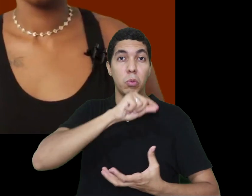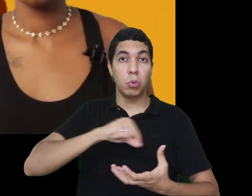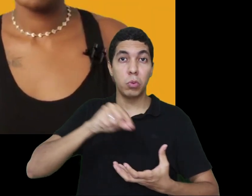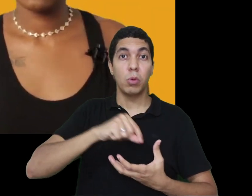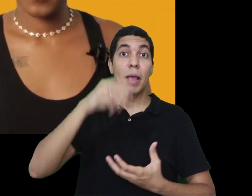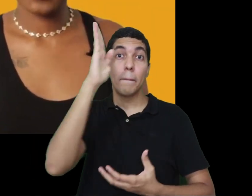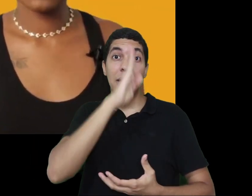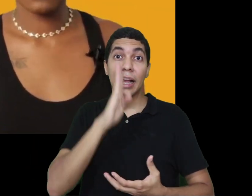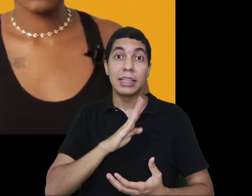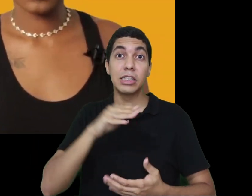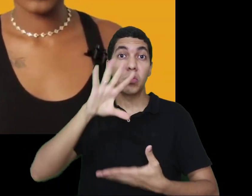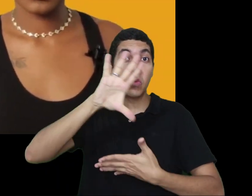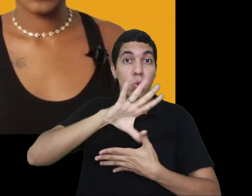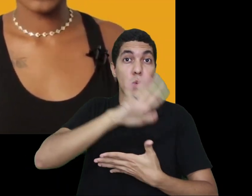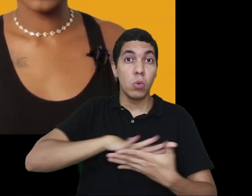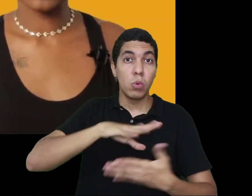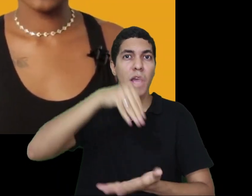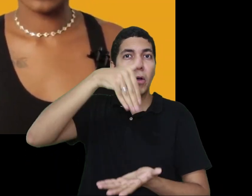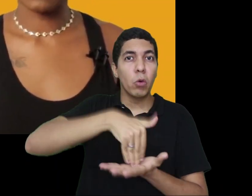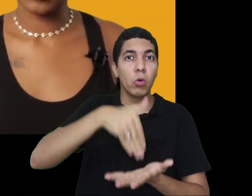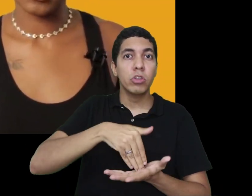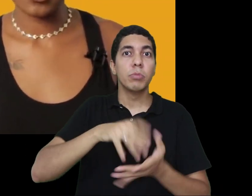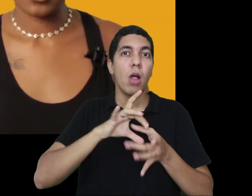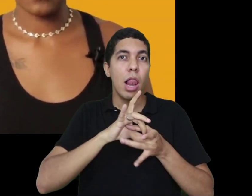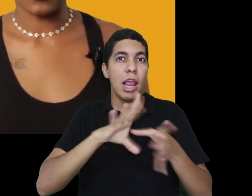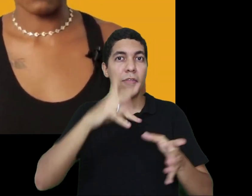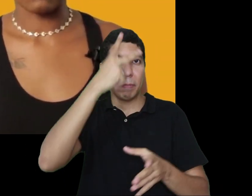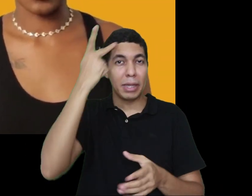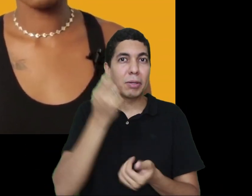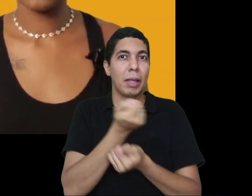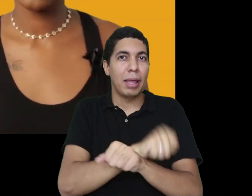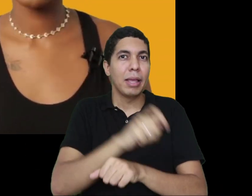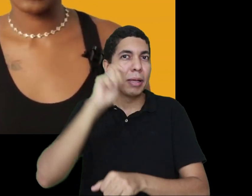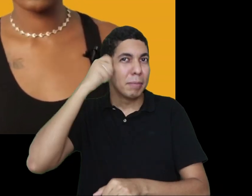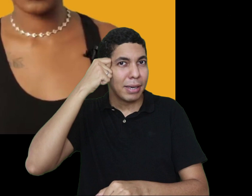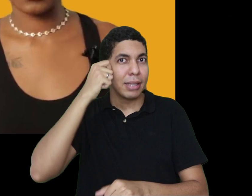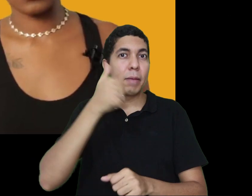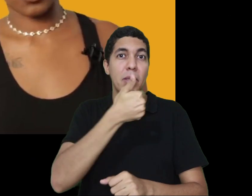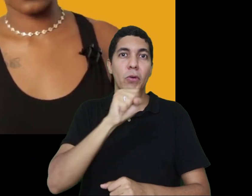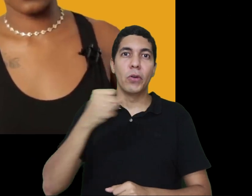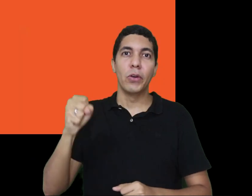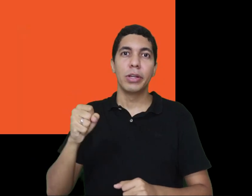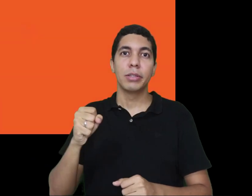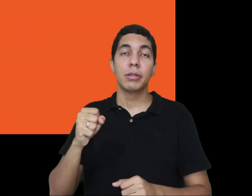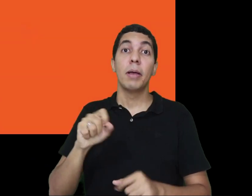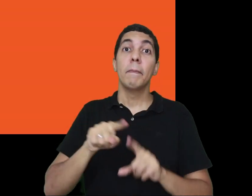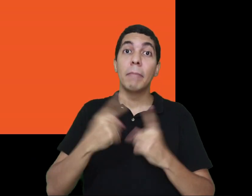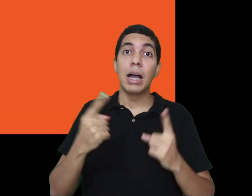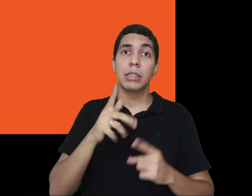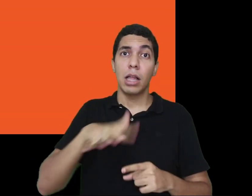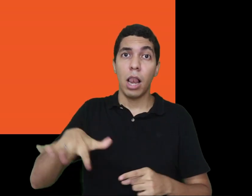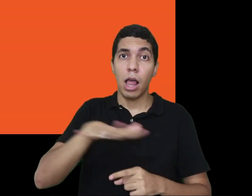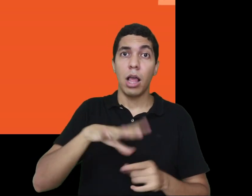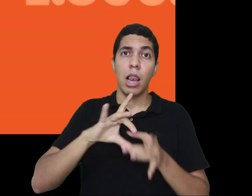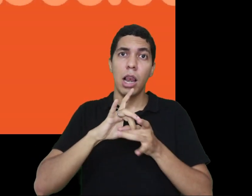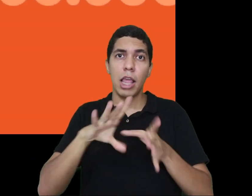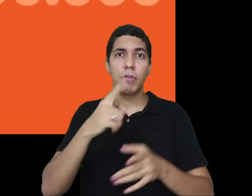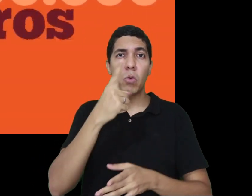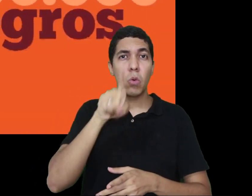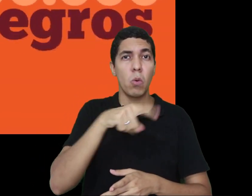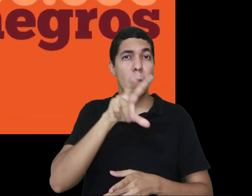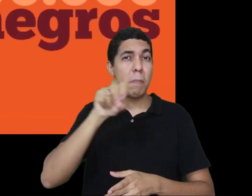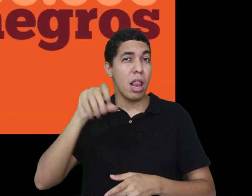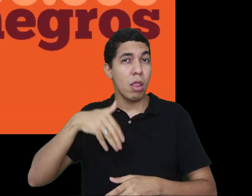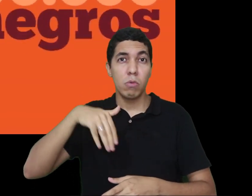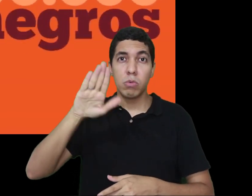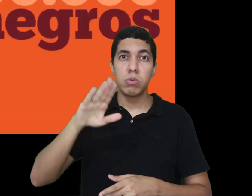O Brasil foi o último país do continente americano a abolir a escravidão, em 1888. Mas mesmo livres, 1,5 milhão